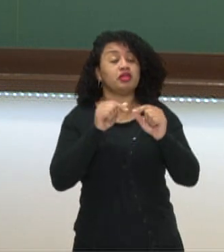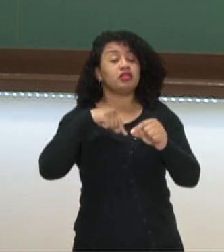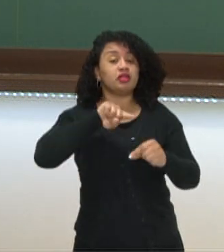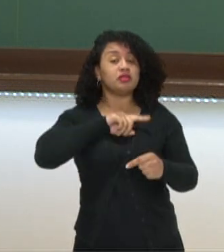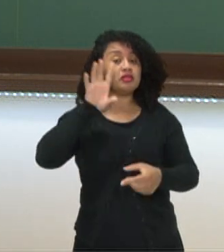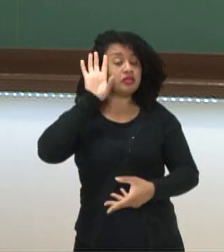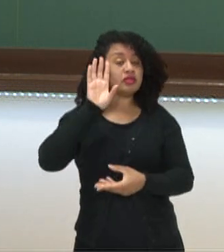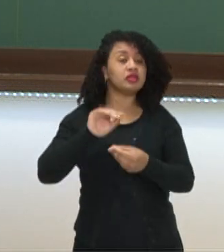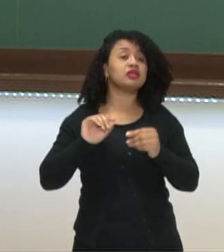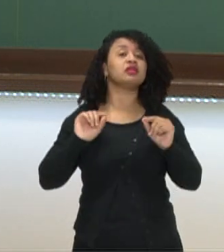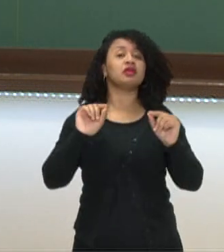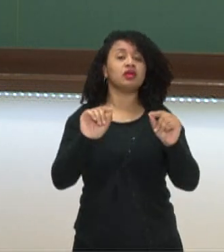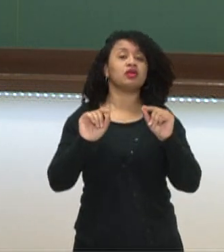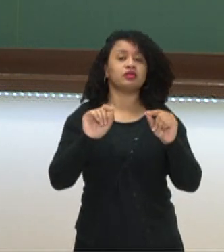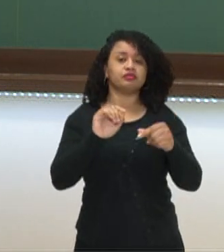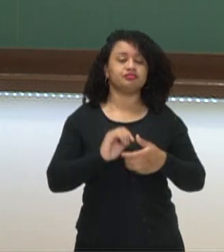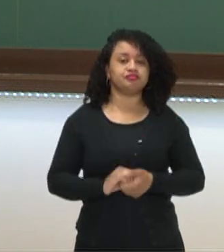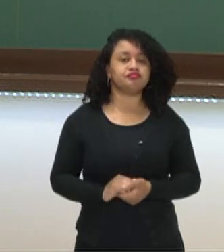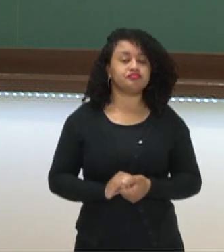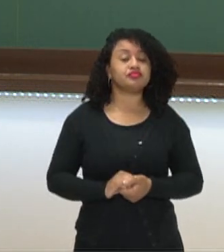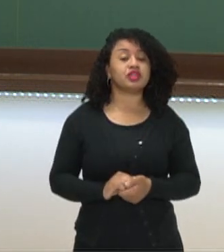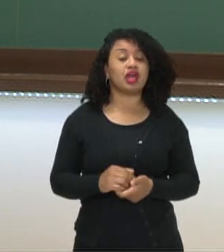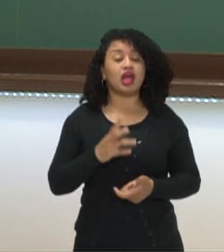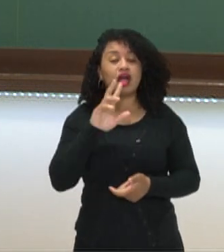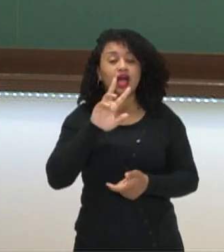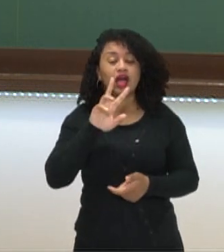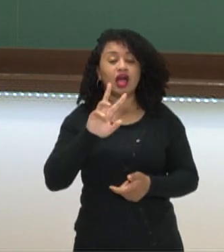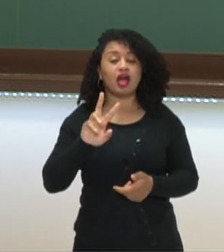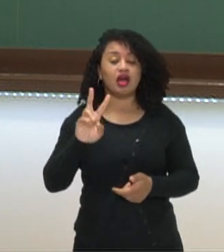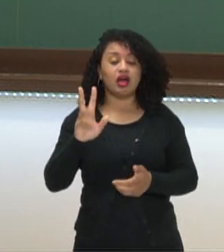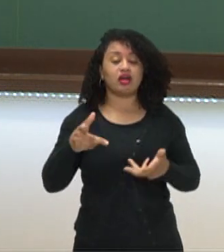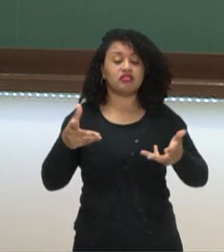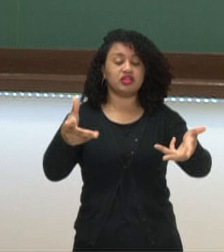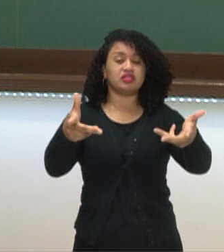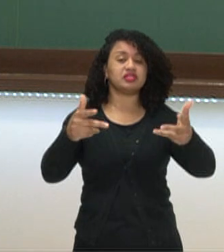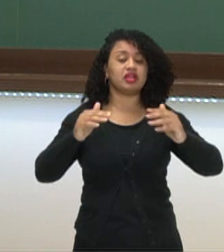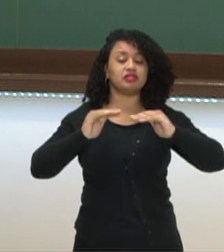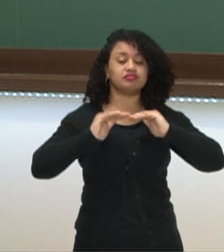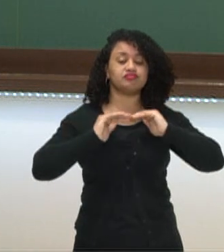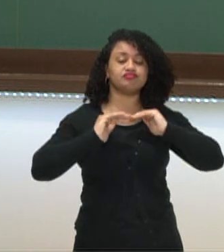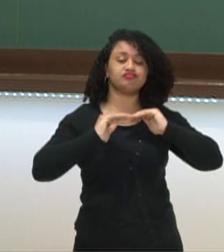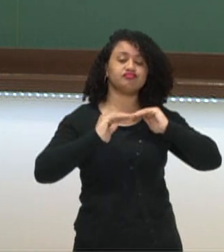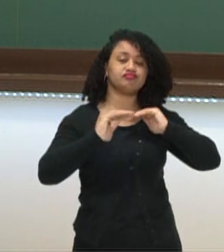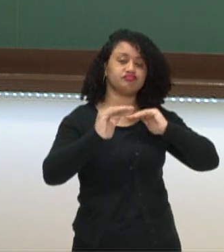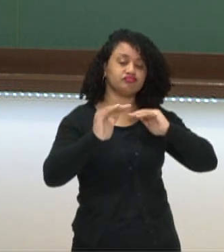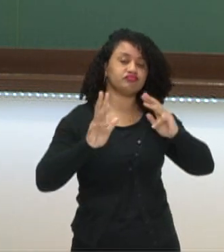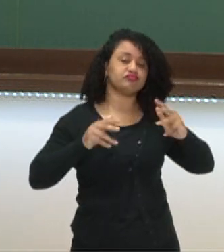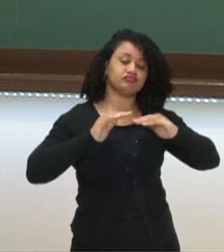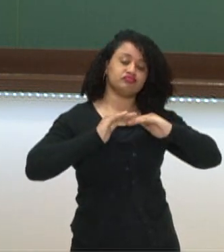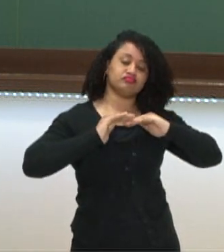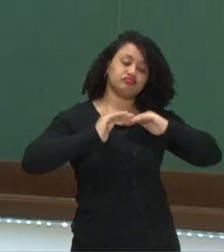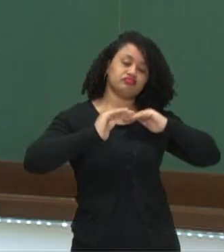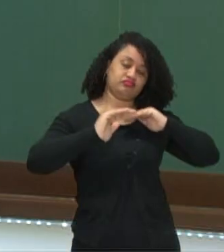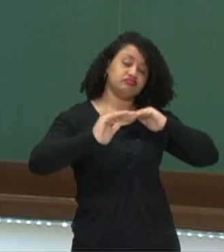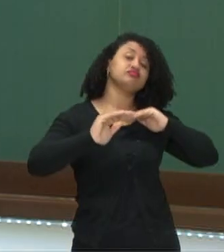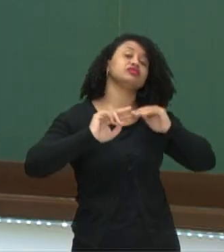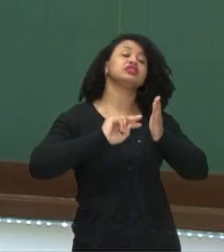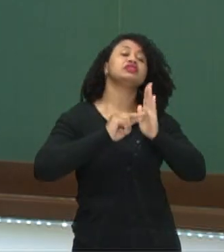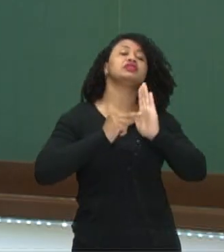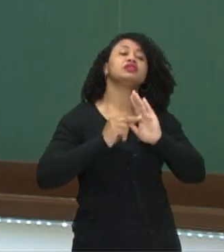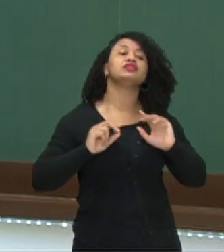entender é que ele está com velocidade constante. Então, se está em velocidade constante e horizontal,